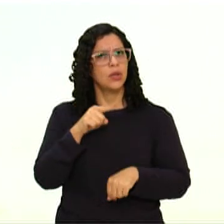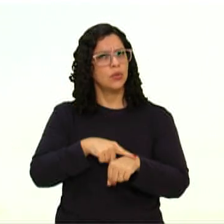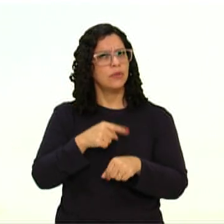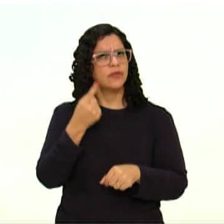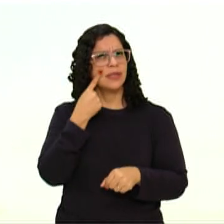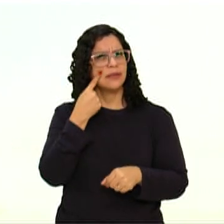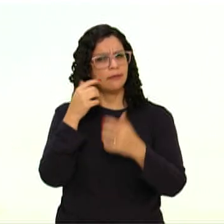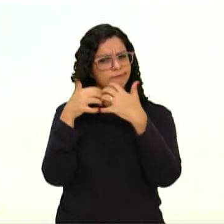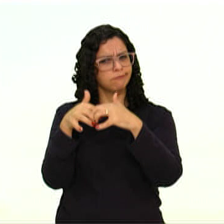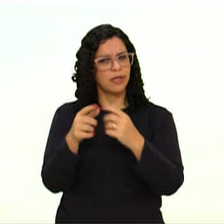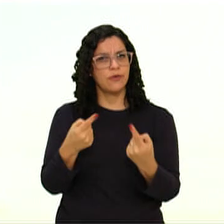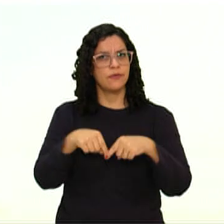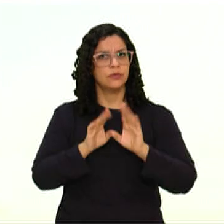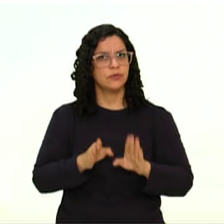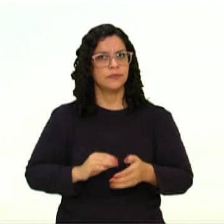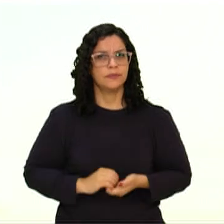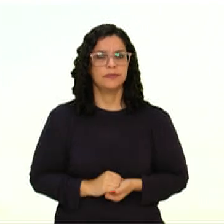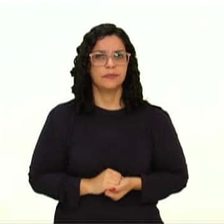para você tentar resolver essa questão.